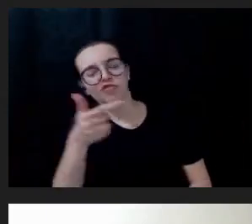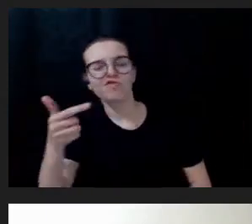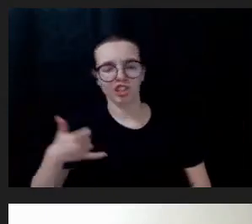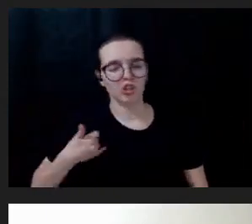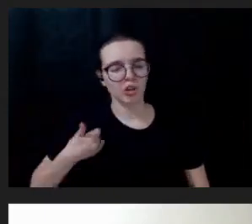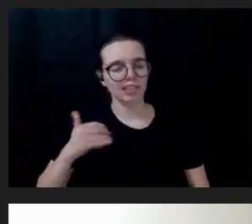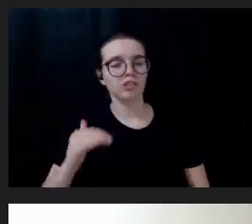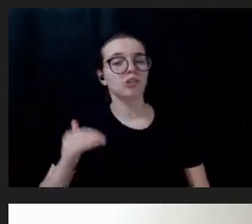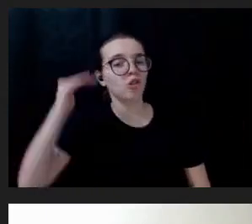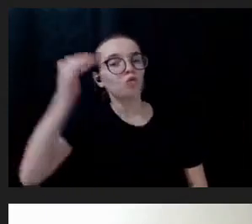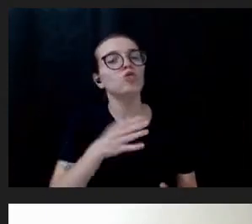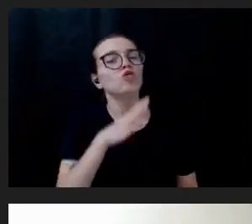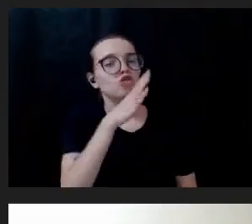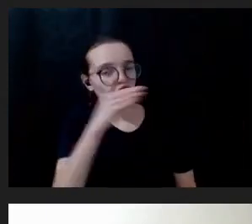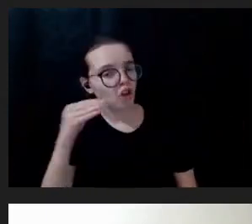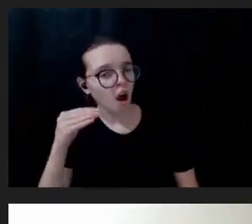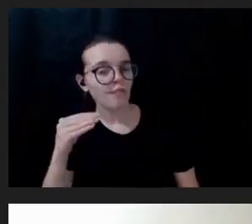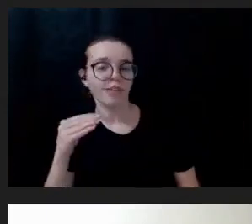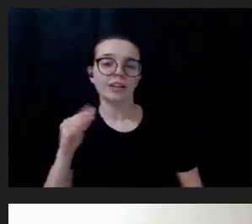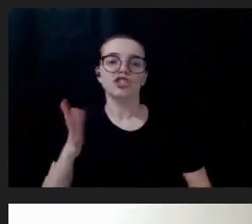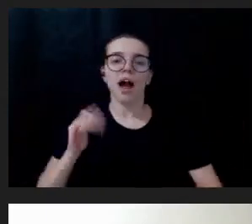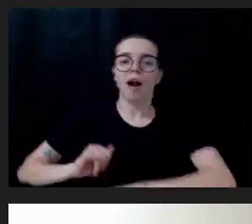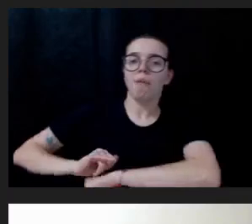está obeso, né?